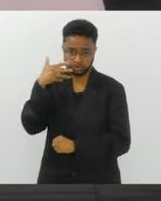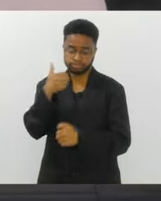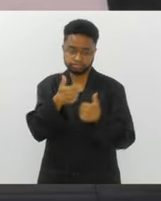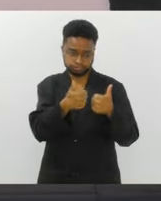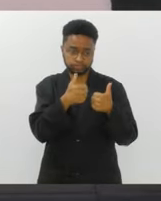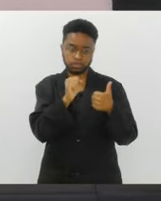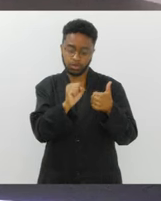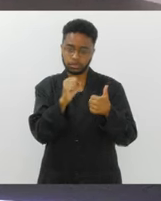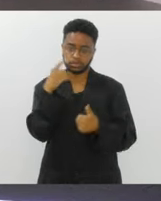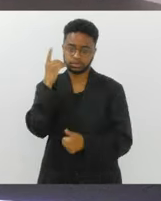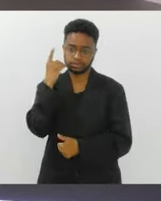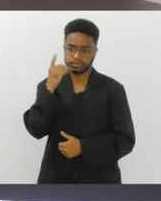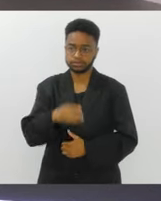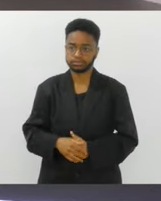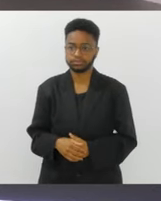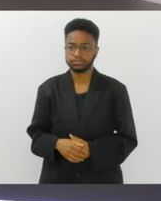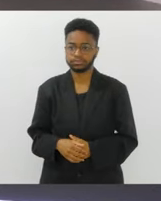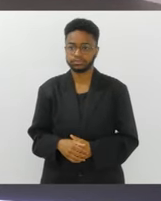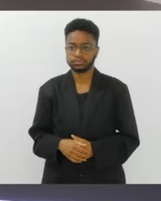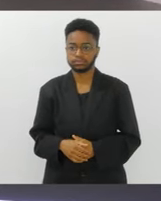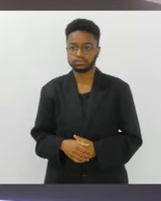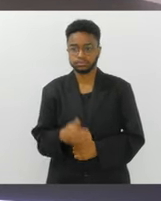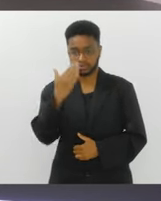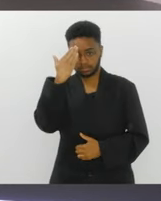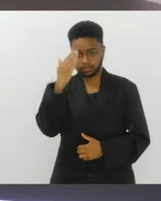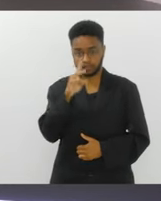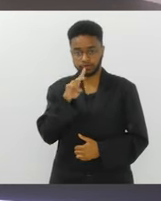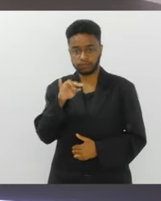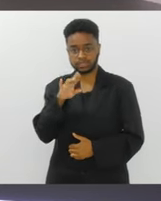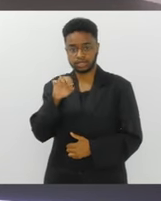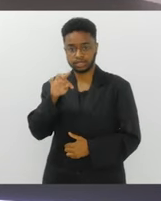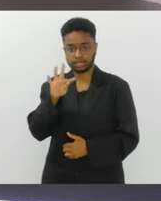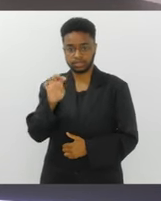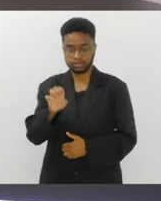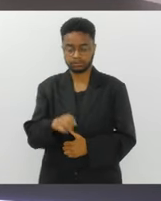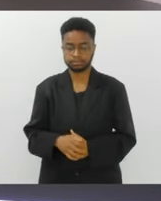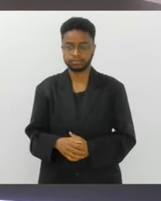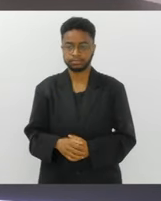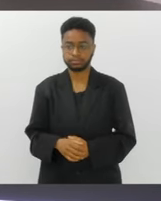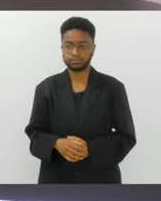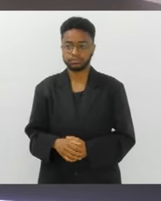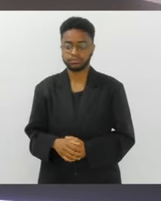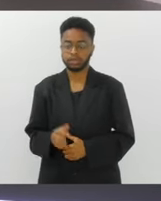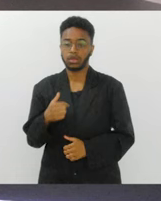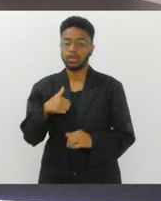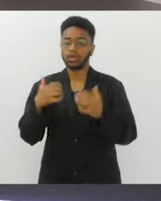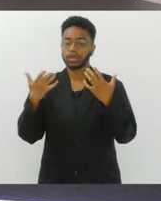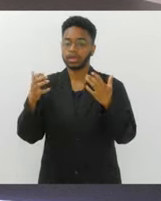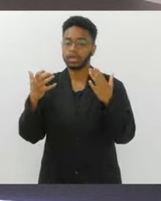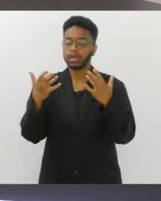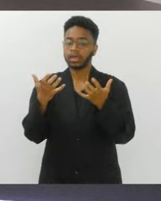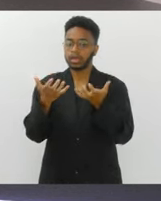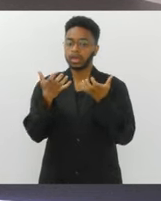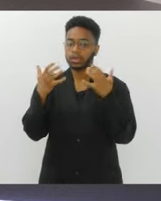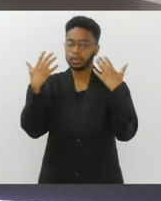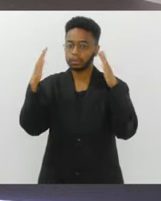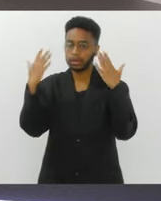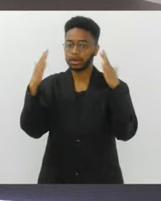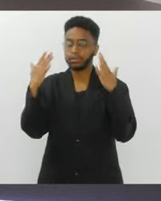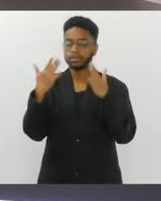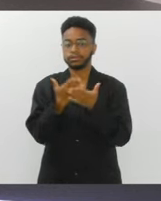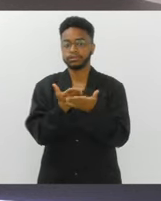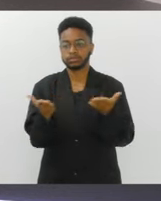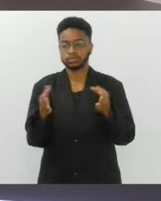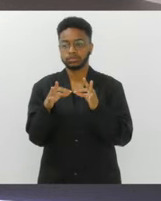Perfeitamente, deputado. Obrigado, deputado. Obrigado, Vicente Loureiro. Eu queria parabenizar todos